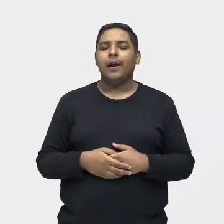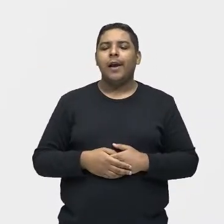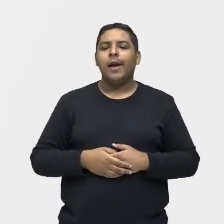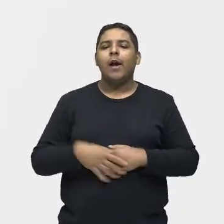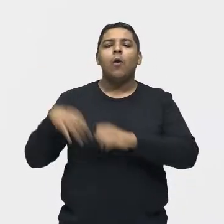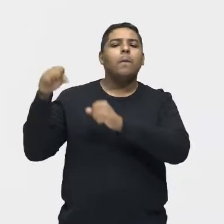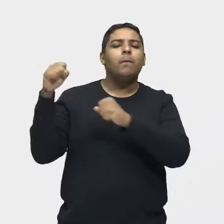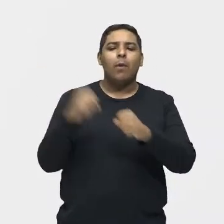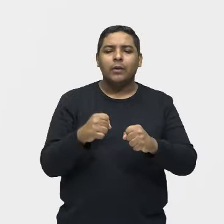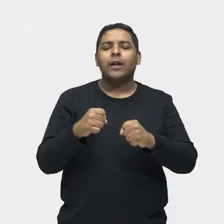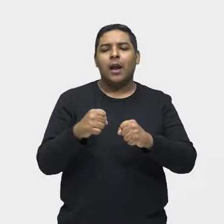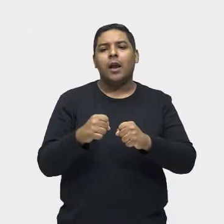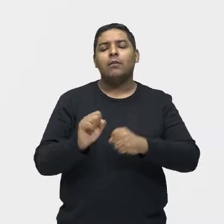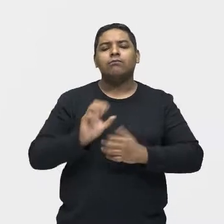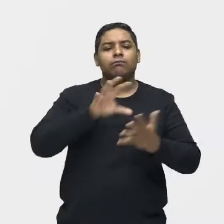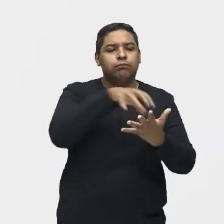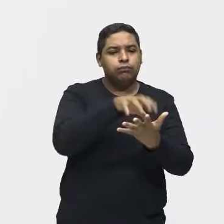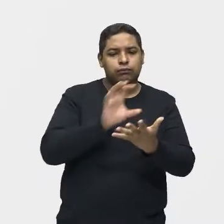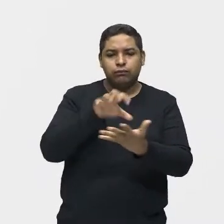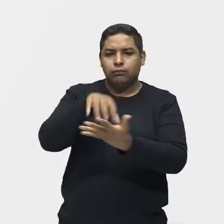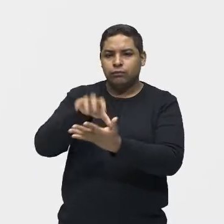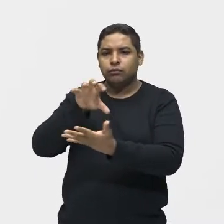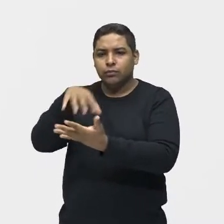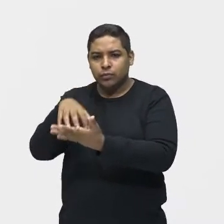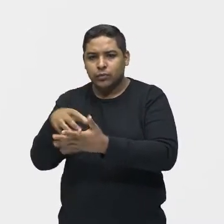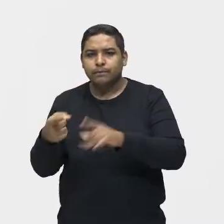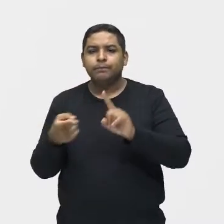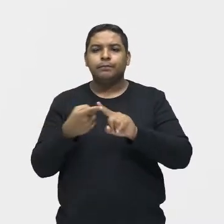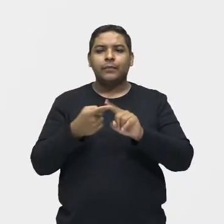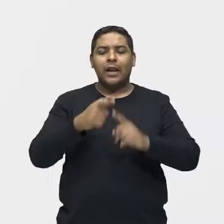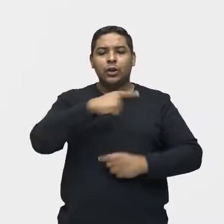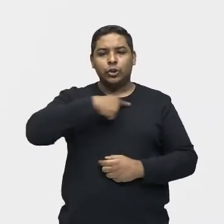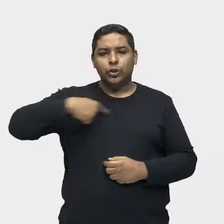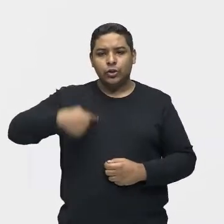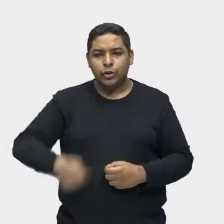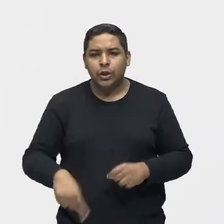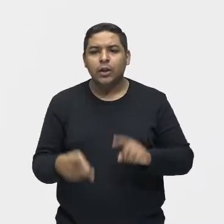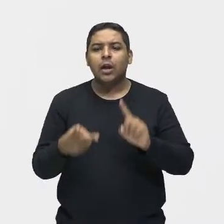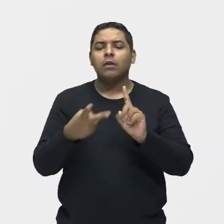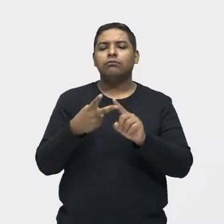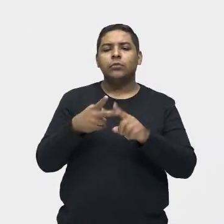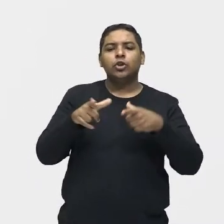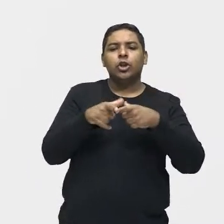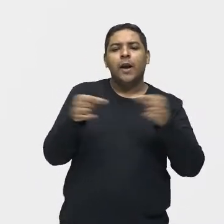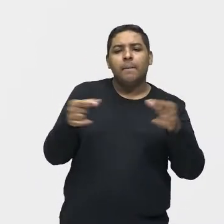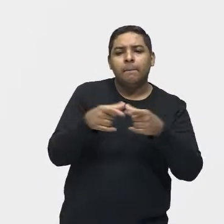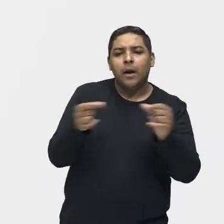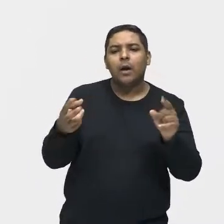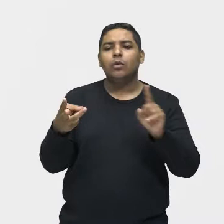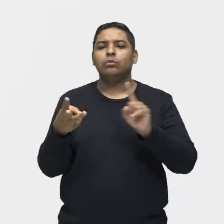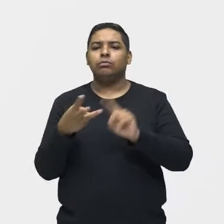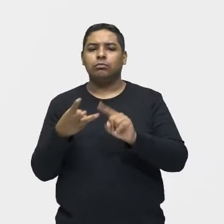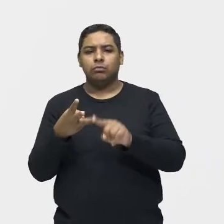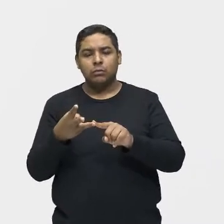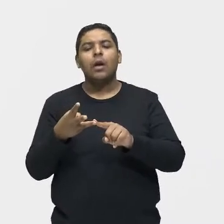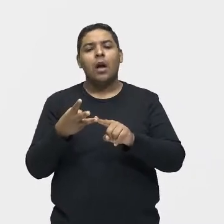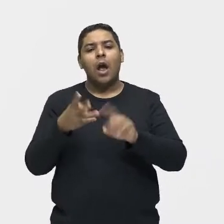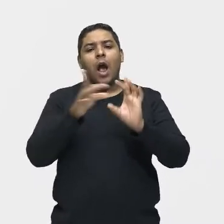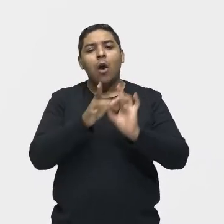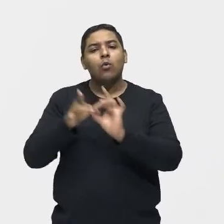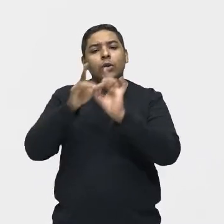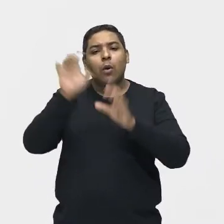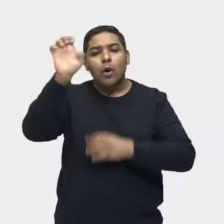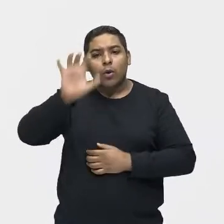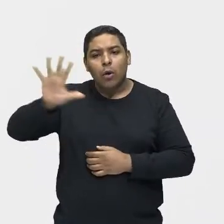centros econômicos, né, como a parte aí da China, né, com o Japão, com os países que fazem parte da